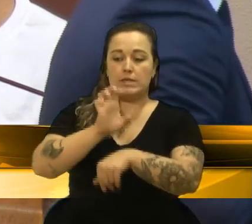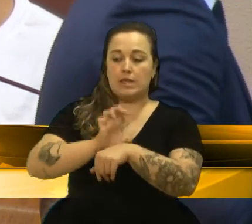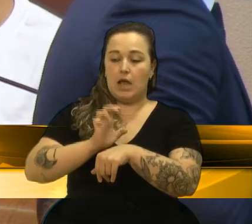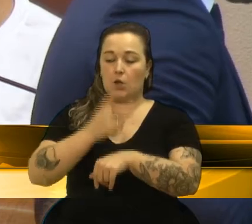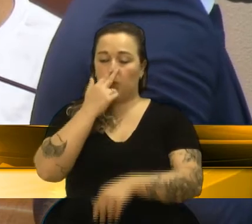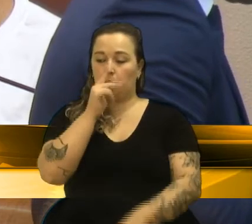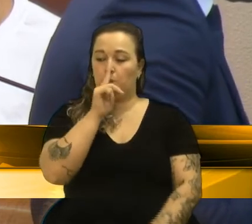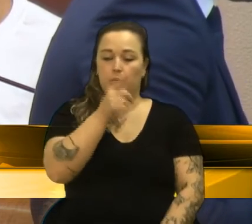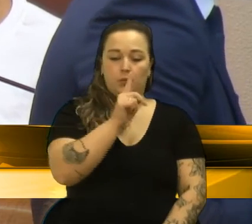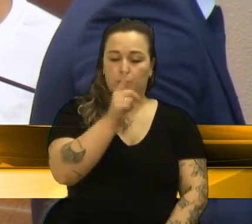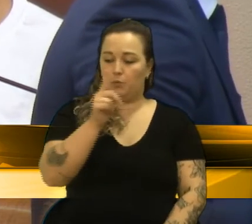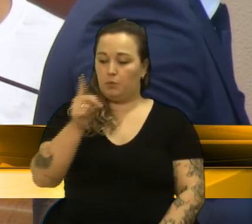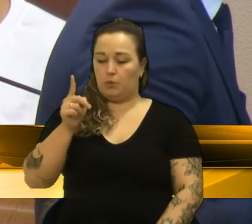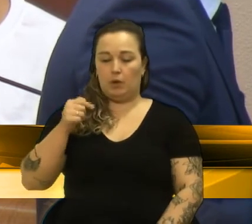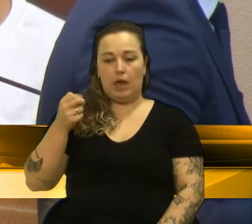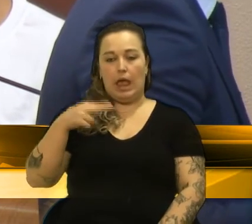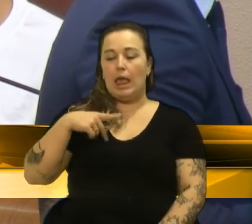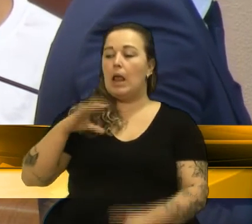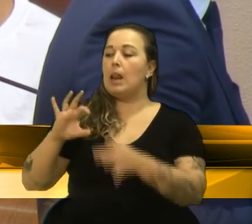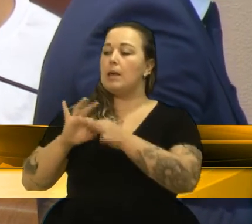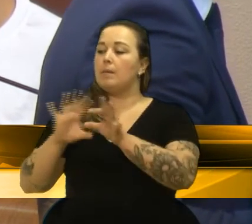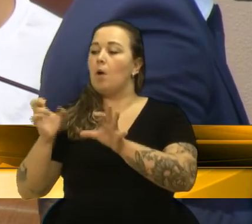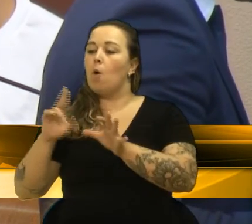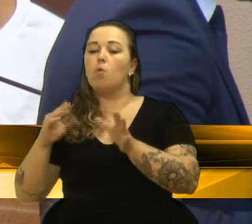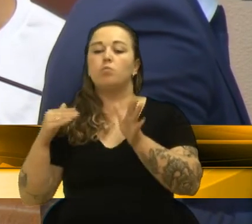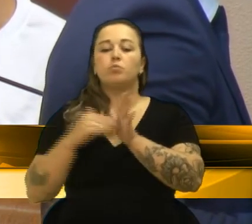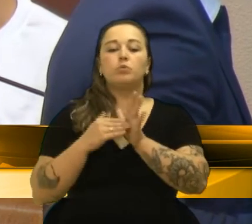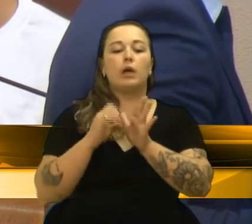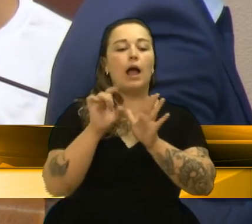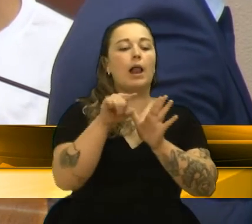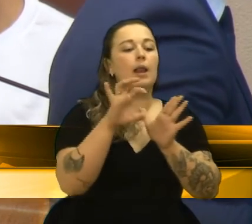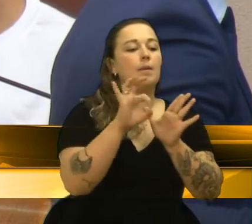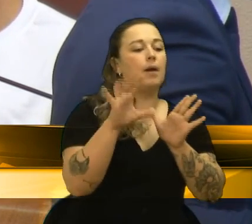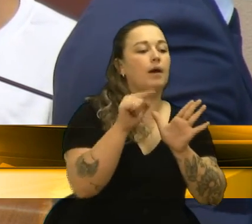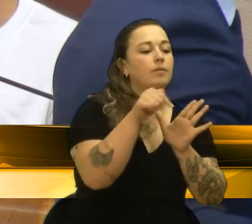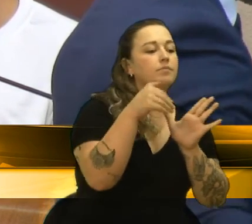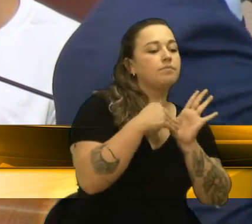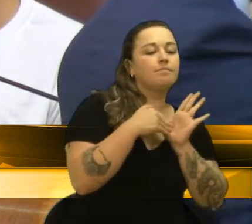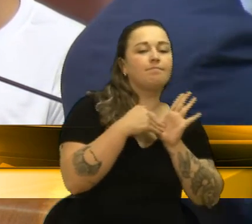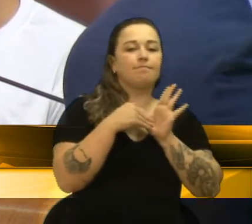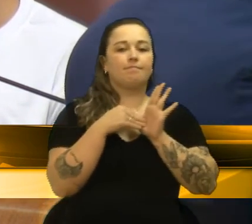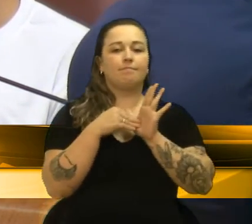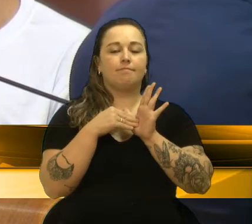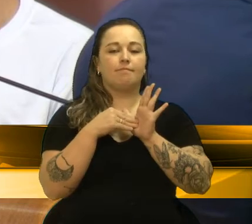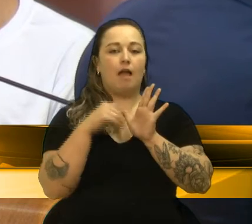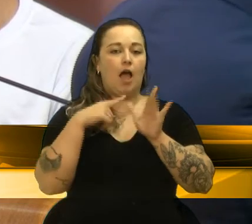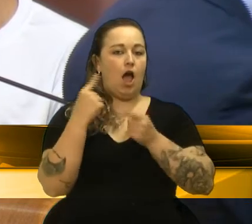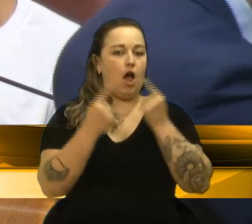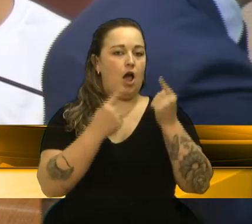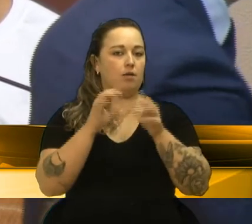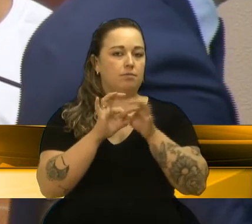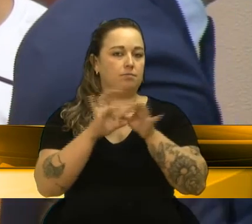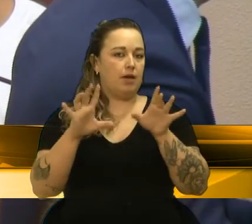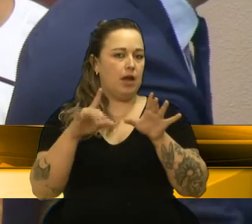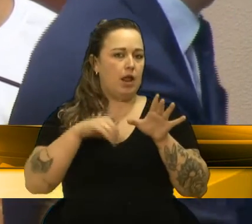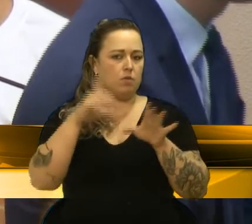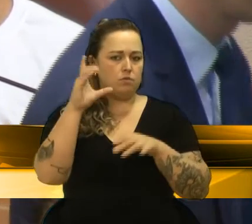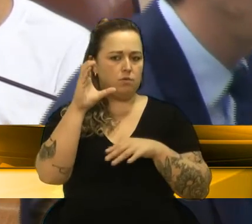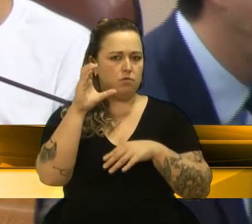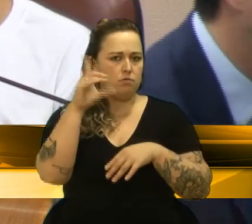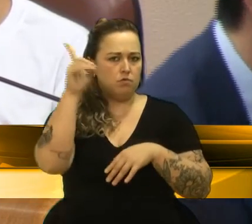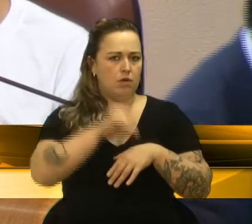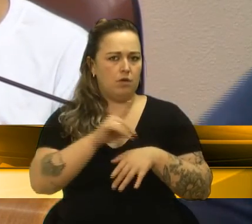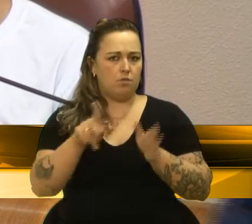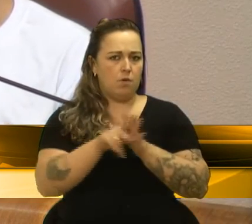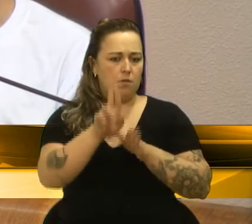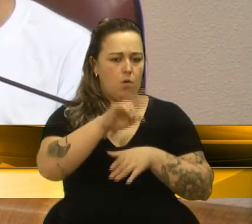por deliberar ou impedir que os cidadãos possam usufruir livremente dos direitos e garantias fundamentais, tais como o uso